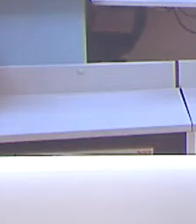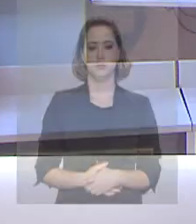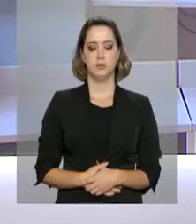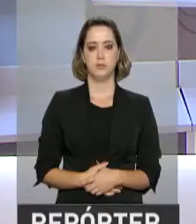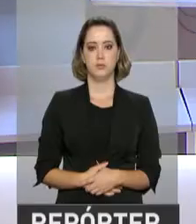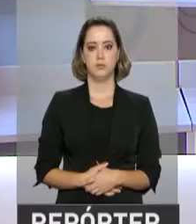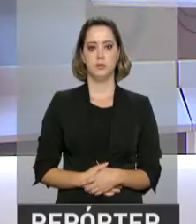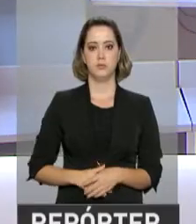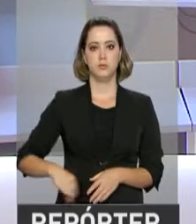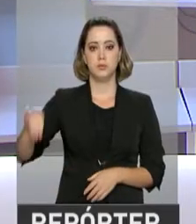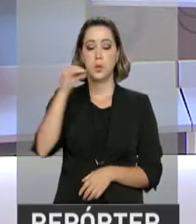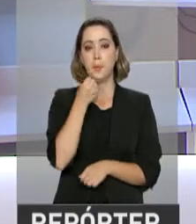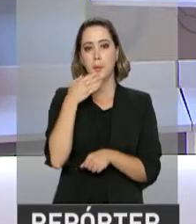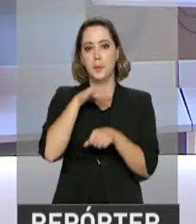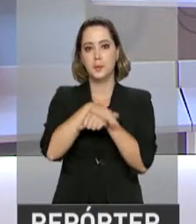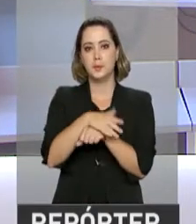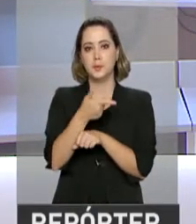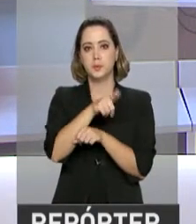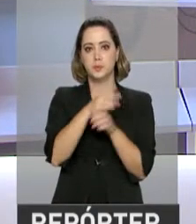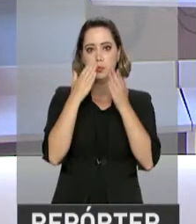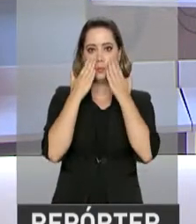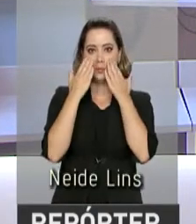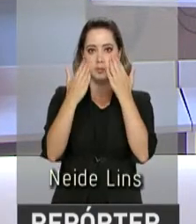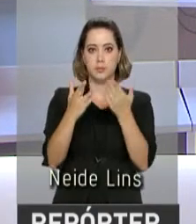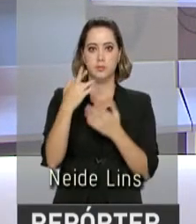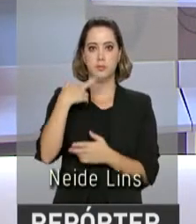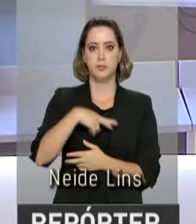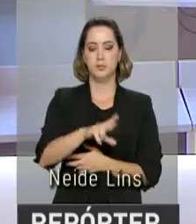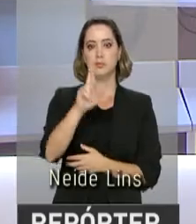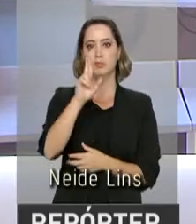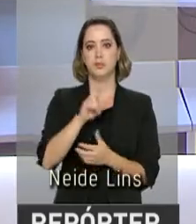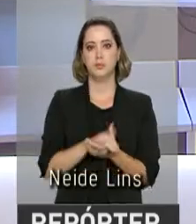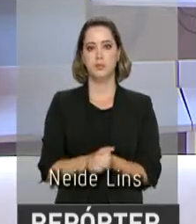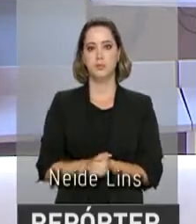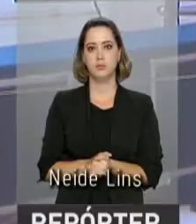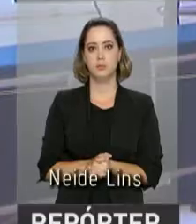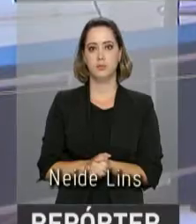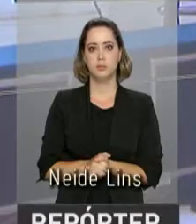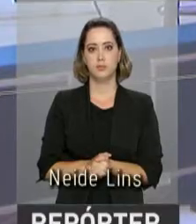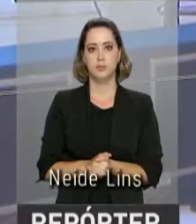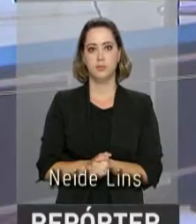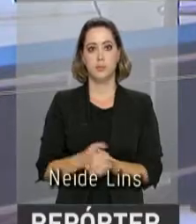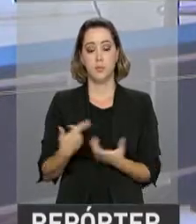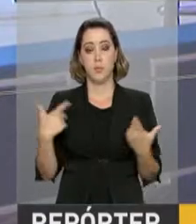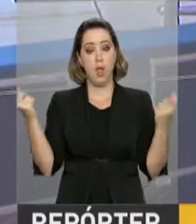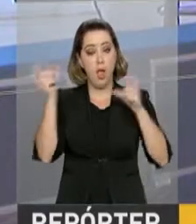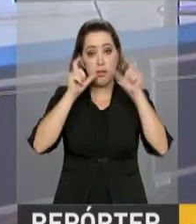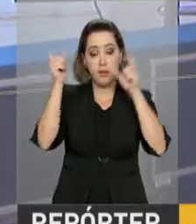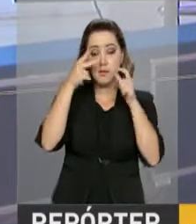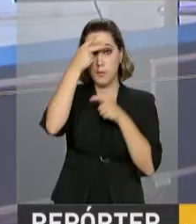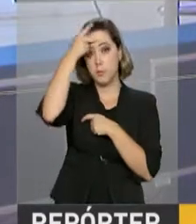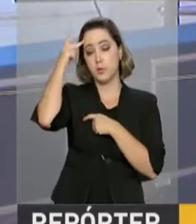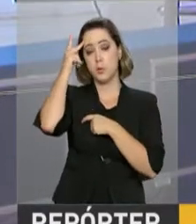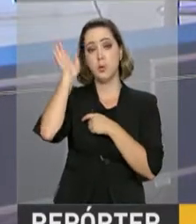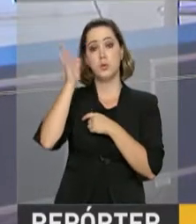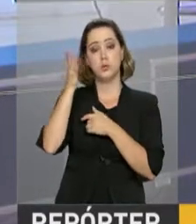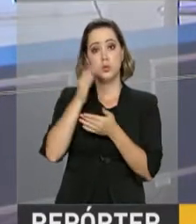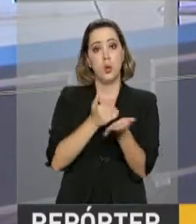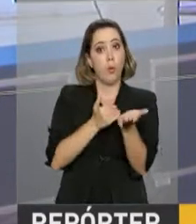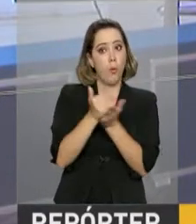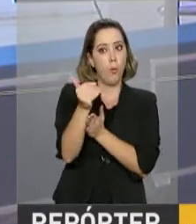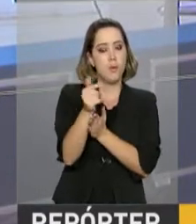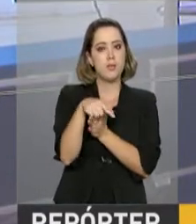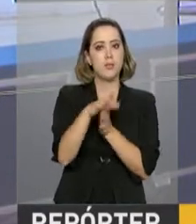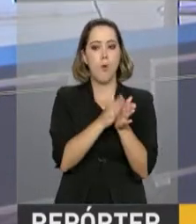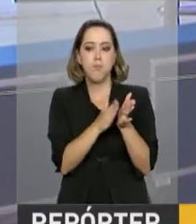olá boa noite no ar mais uma edição do repórter nbr atenção contribuintes já está correndo o